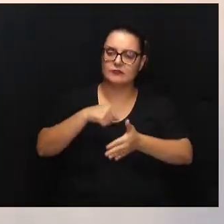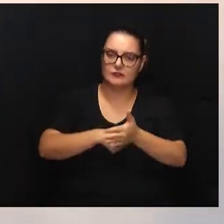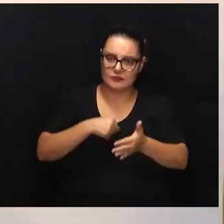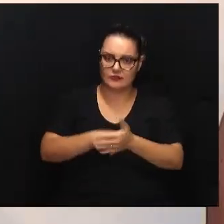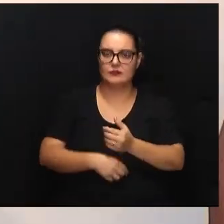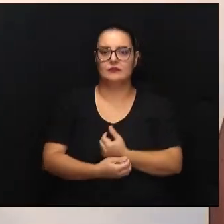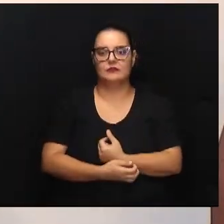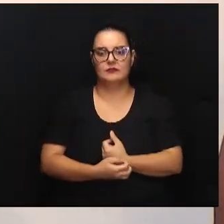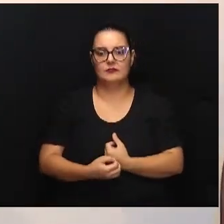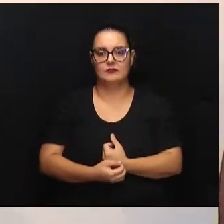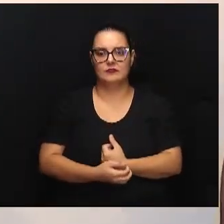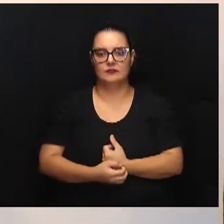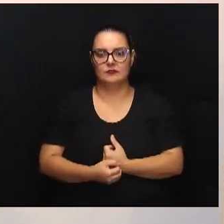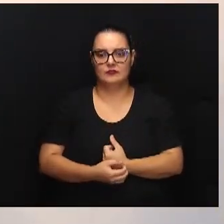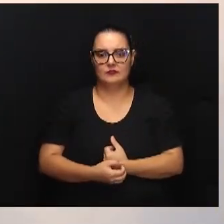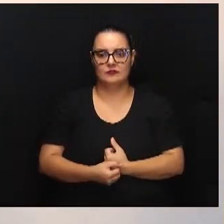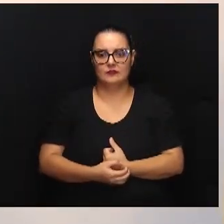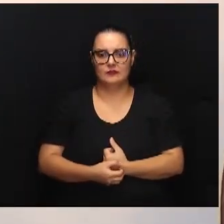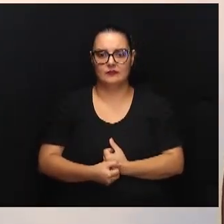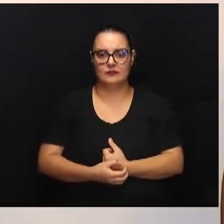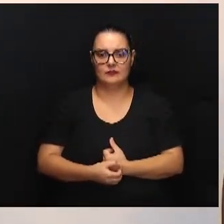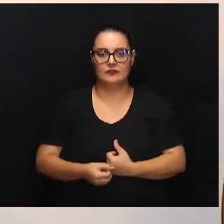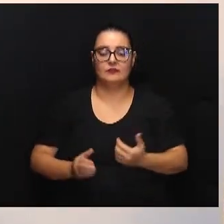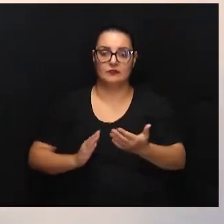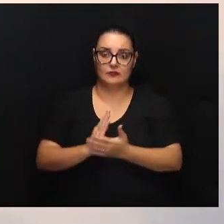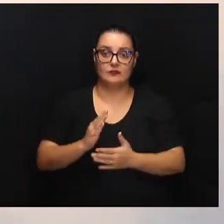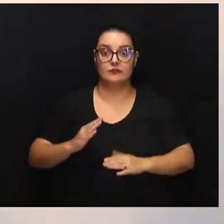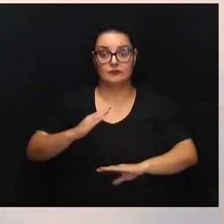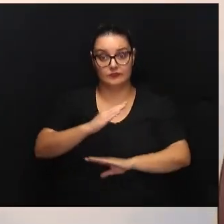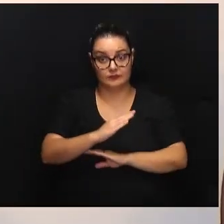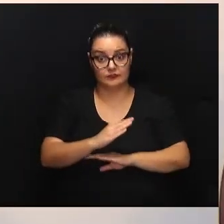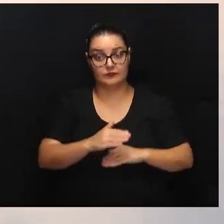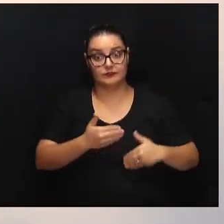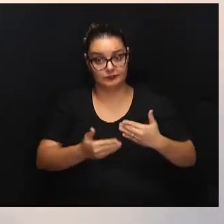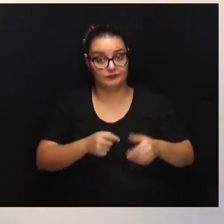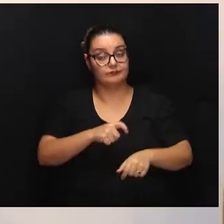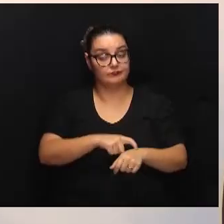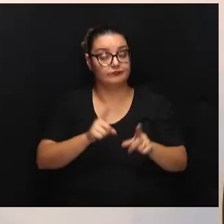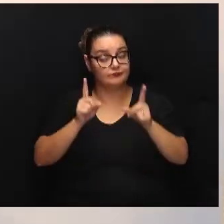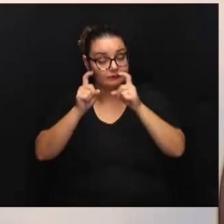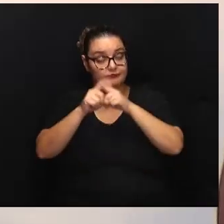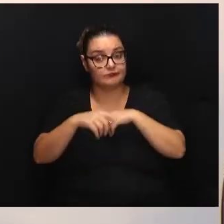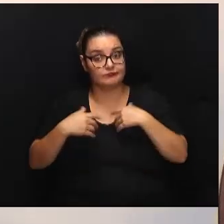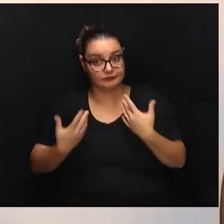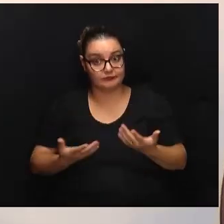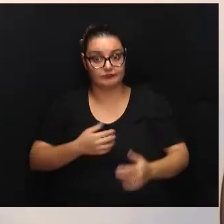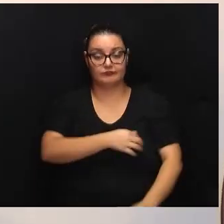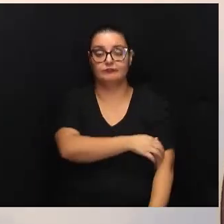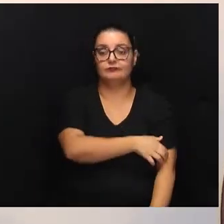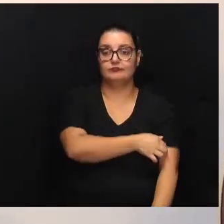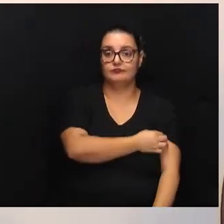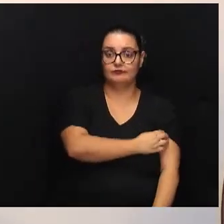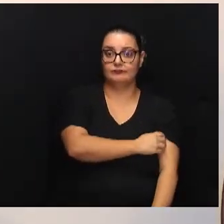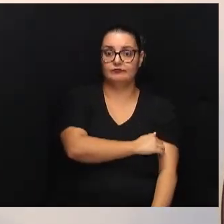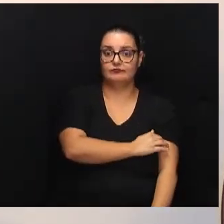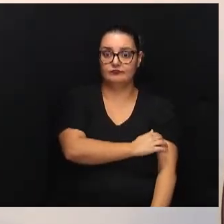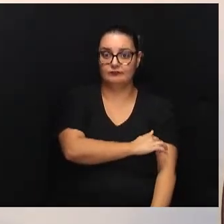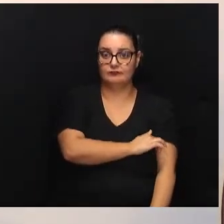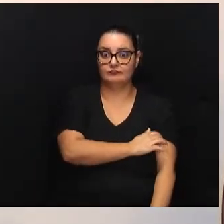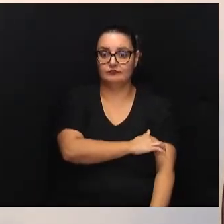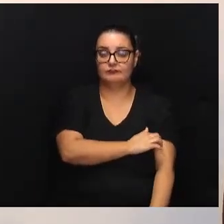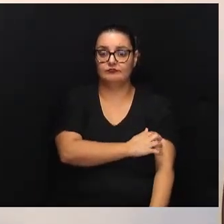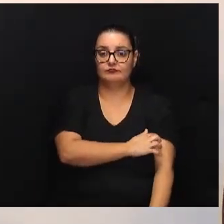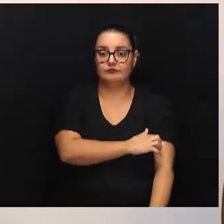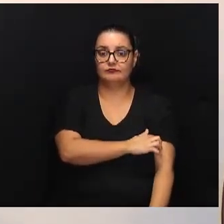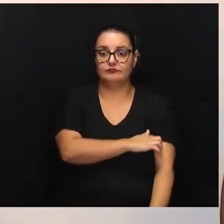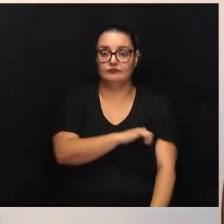projeto e a gente tem que lutar para que ele seja aprovado. A gente sabe que a Câmara anda em período difícil, mas